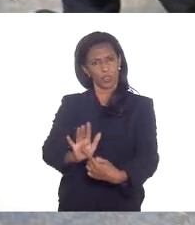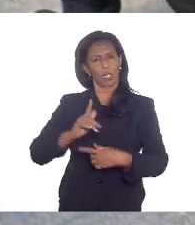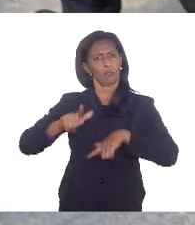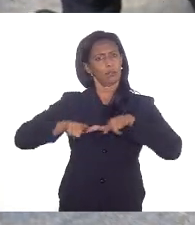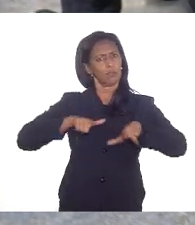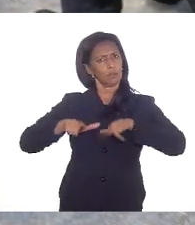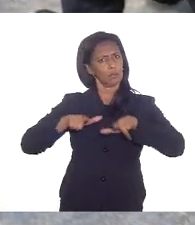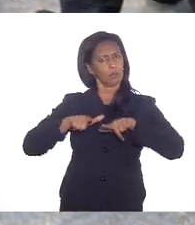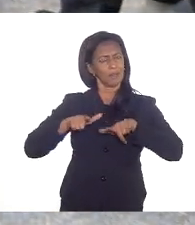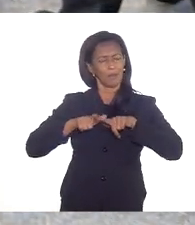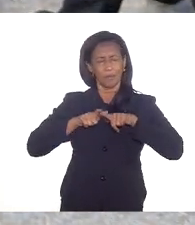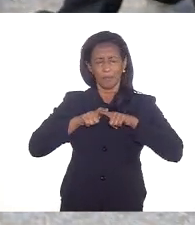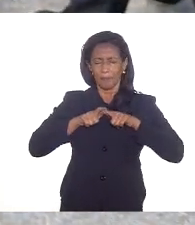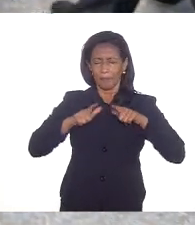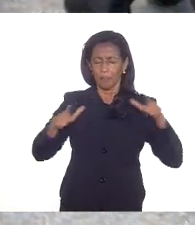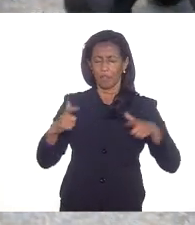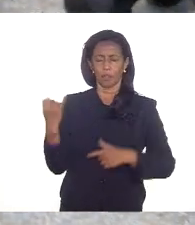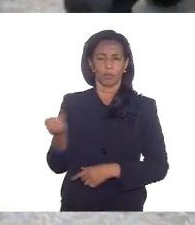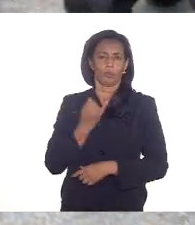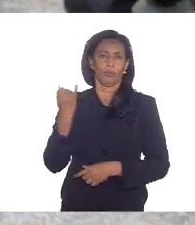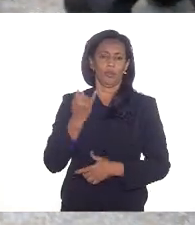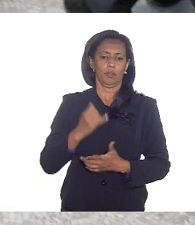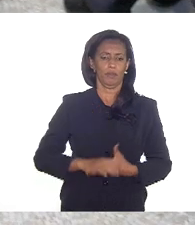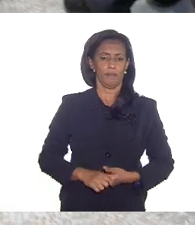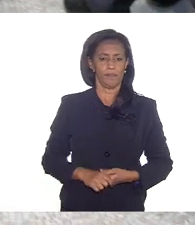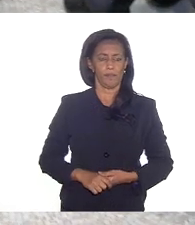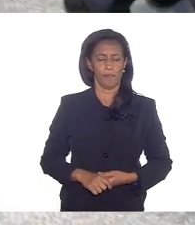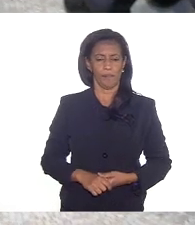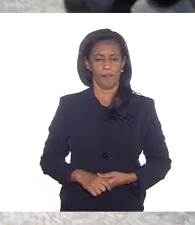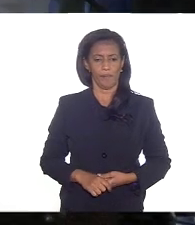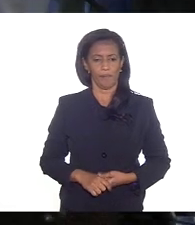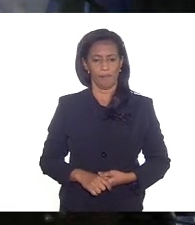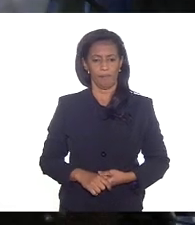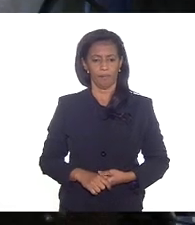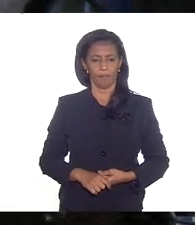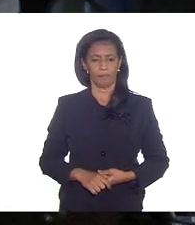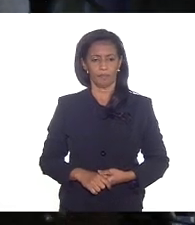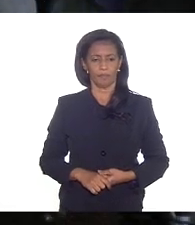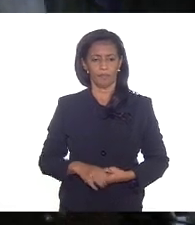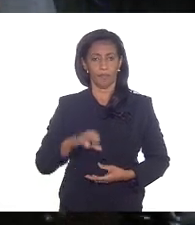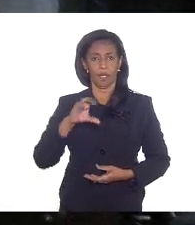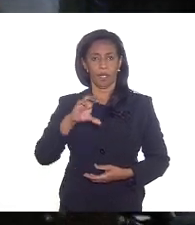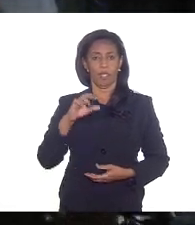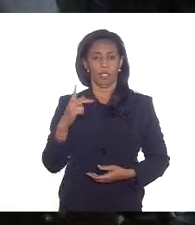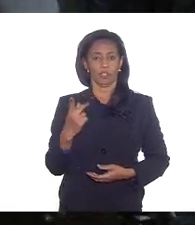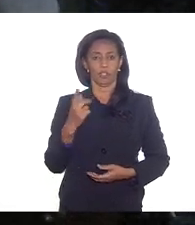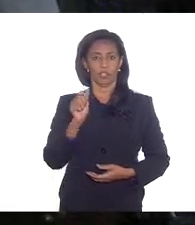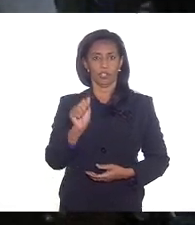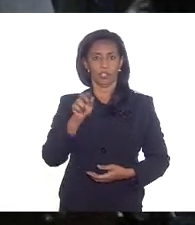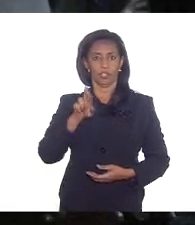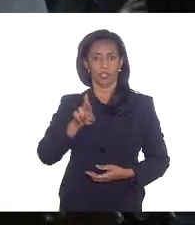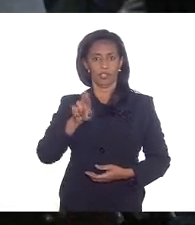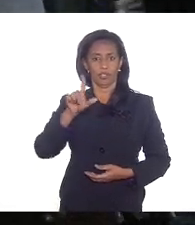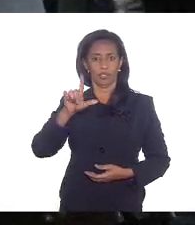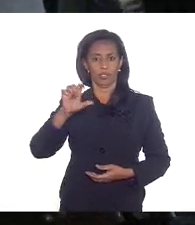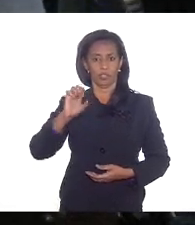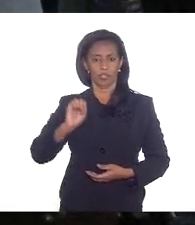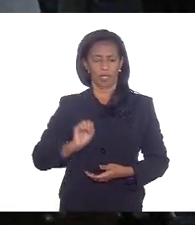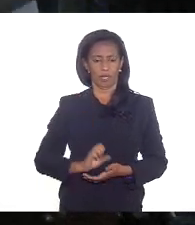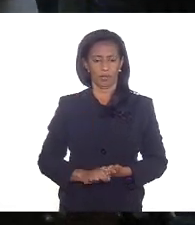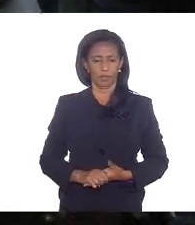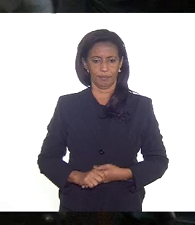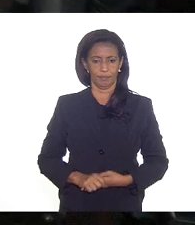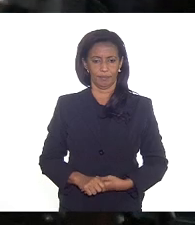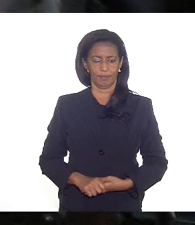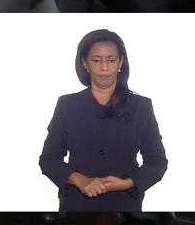do seu trabalho tamanho da sua importância capital do short Batista o deputado